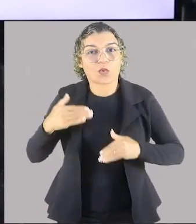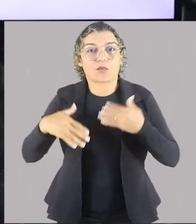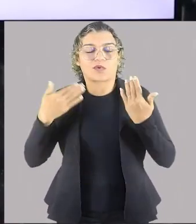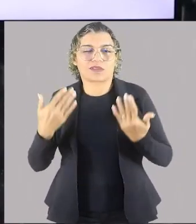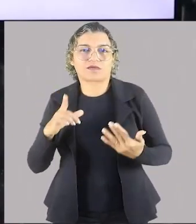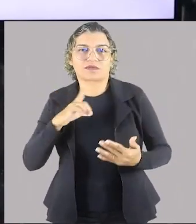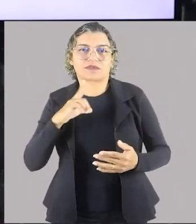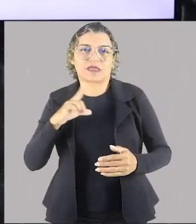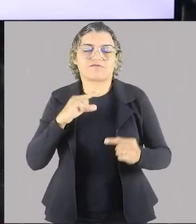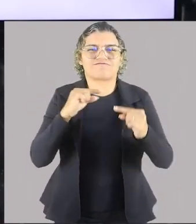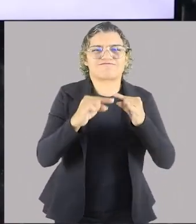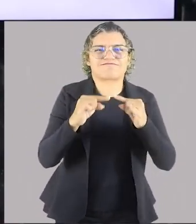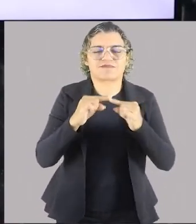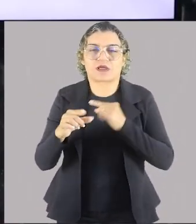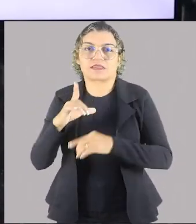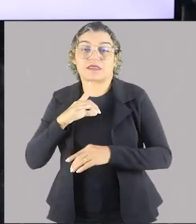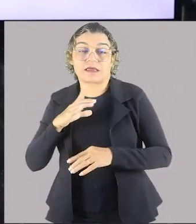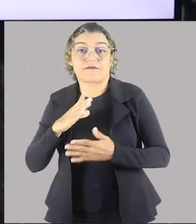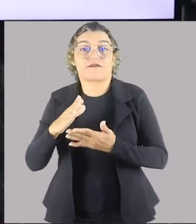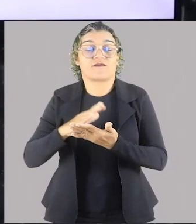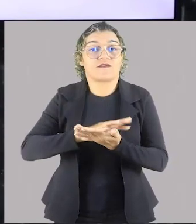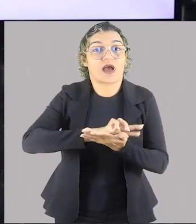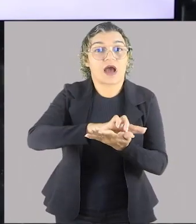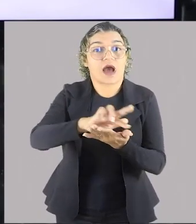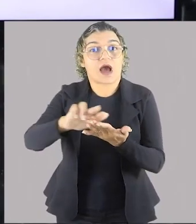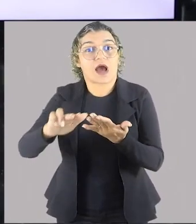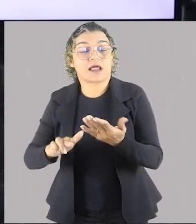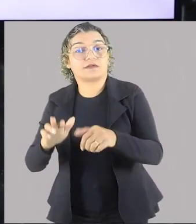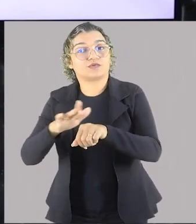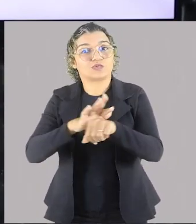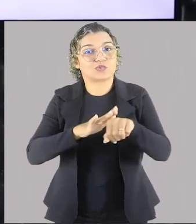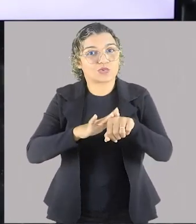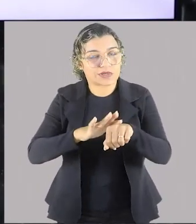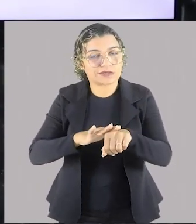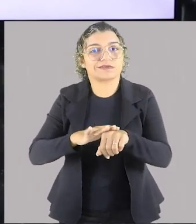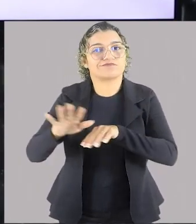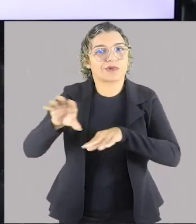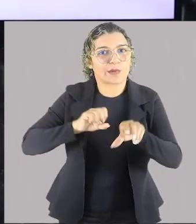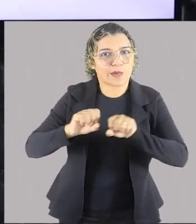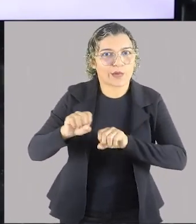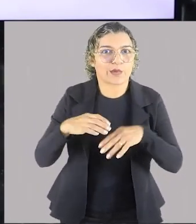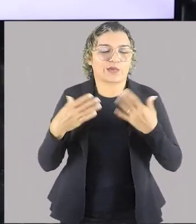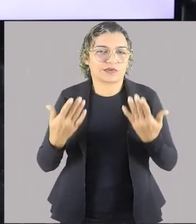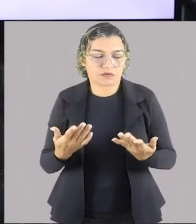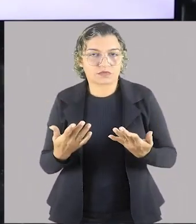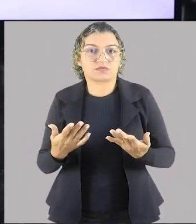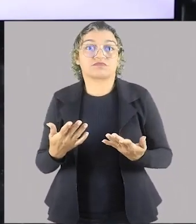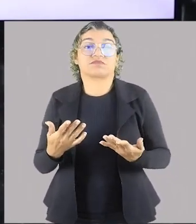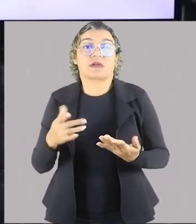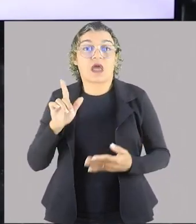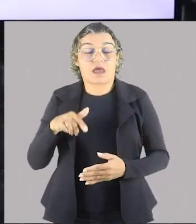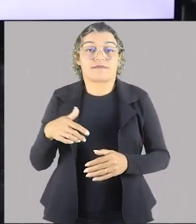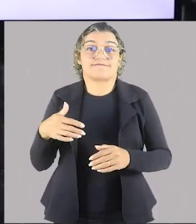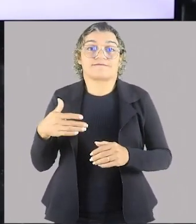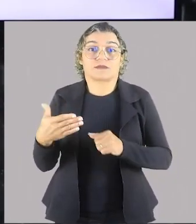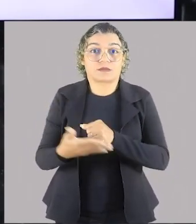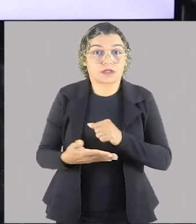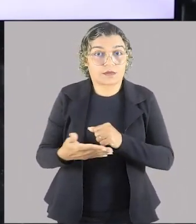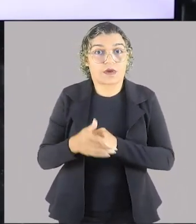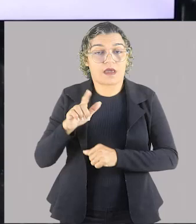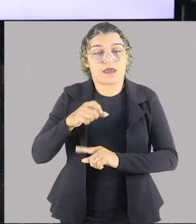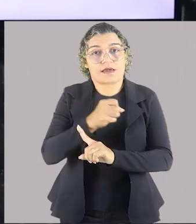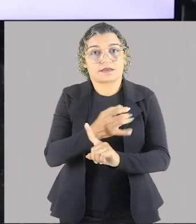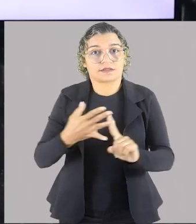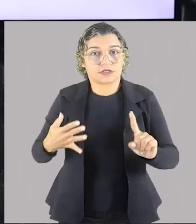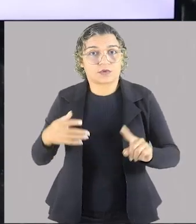várias comorbidades, tá? Como a gente vai estar falando um pouco sobre cada uma delas aqui. Então, basicamente, isso é a síndrome